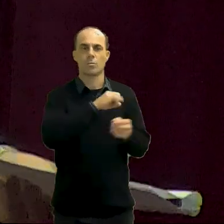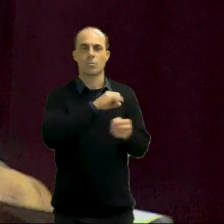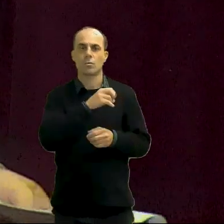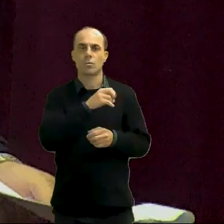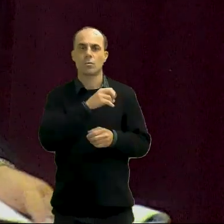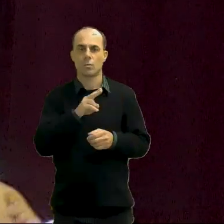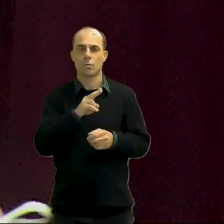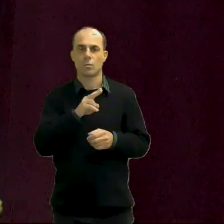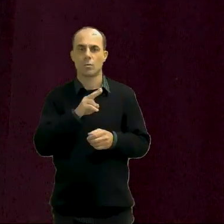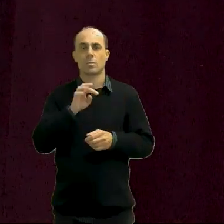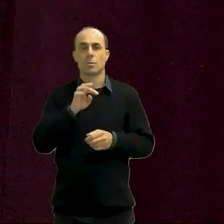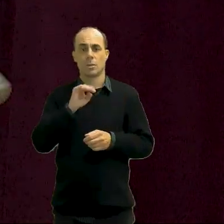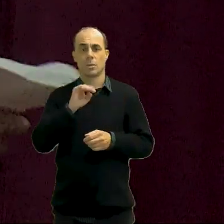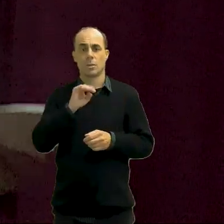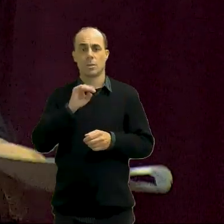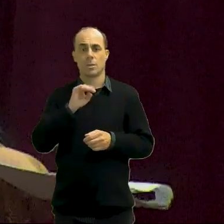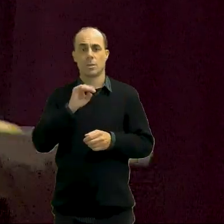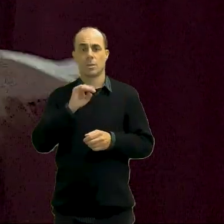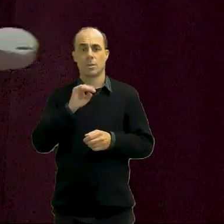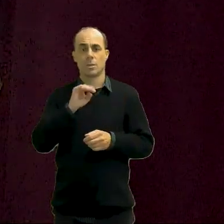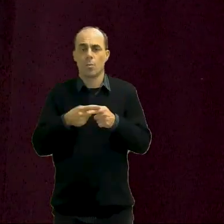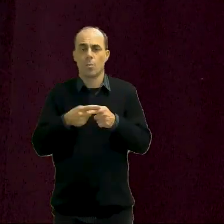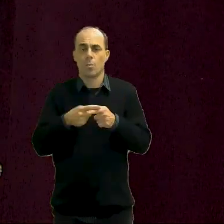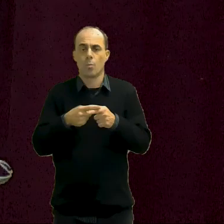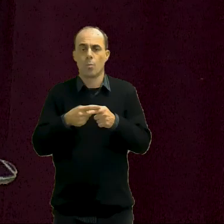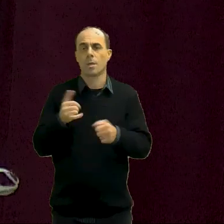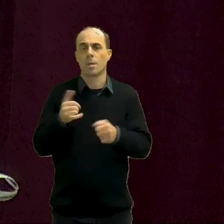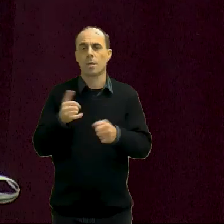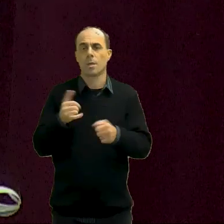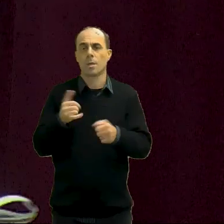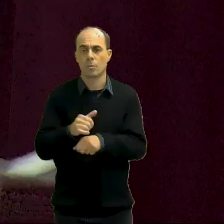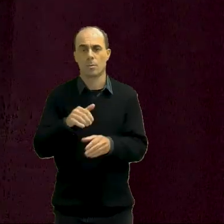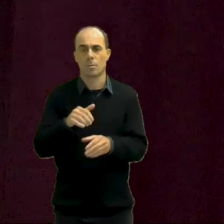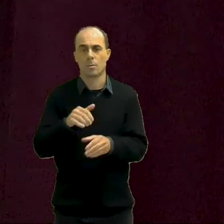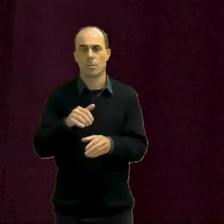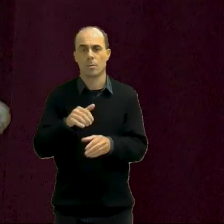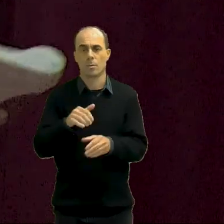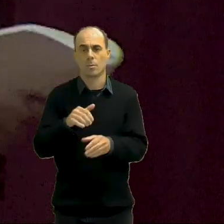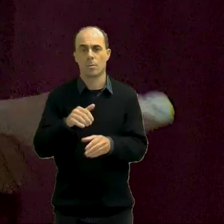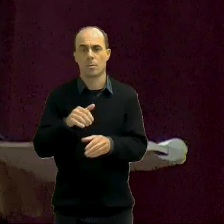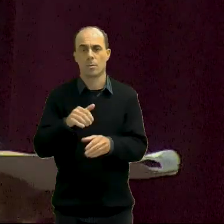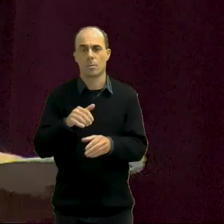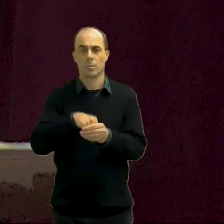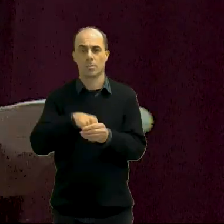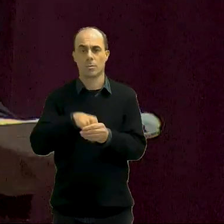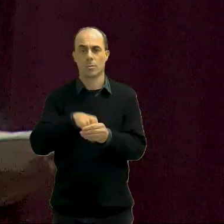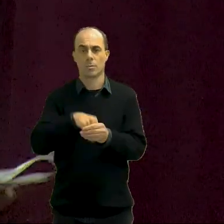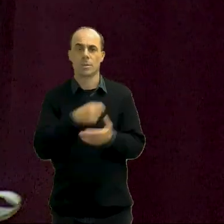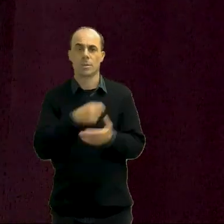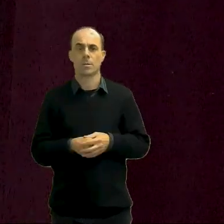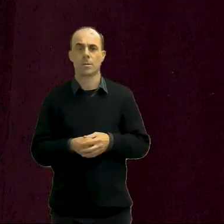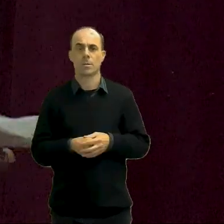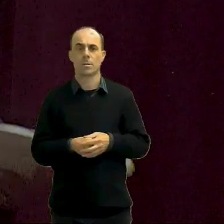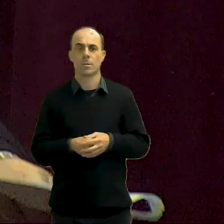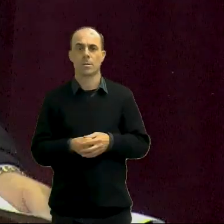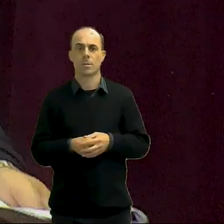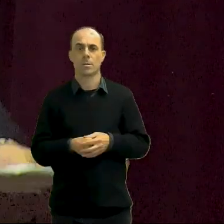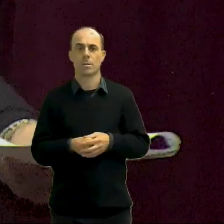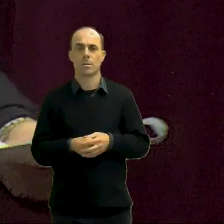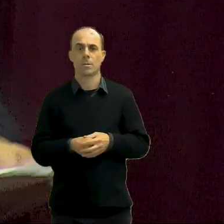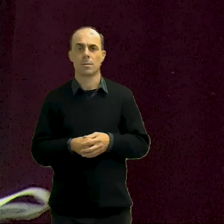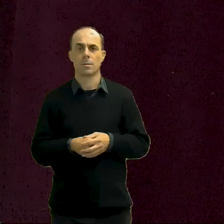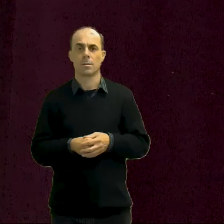urna né até a pessoa então foi como ela não conseguia entrar no prédio o mesário foi até ela eh fora do